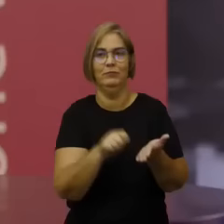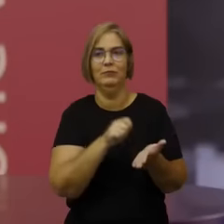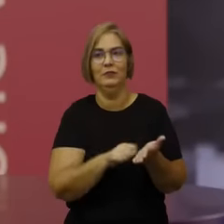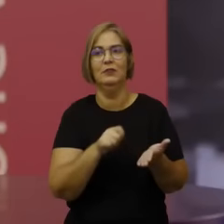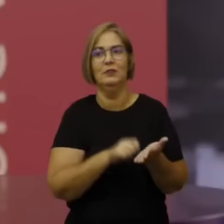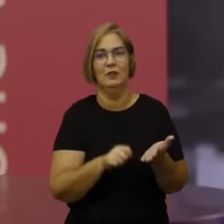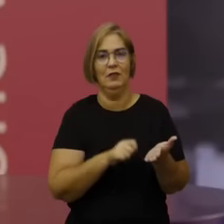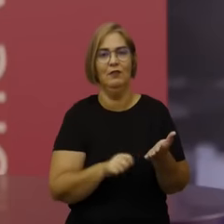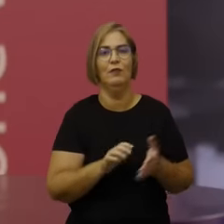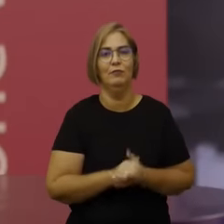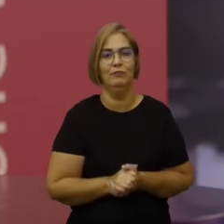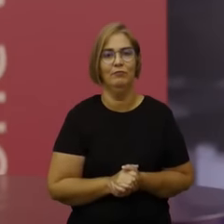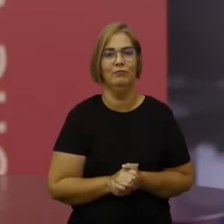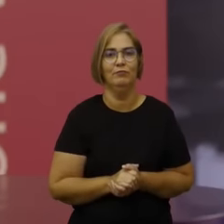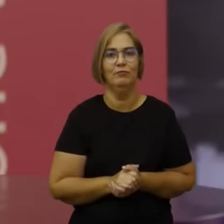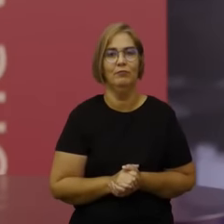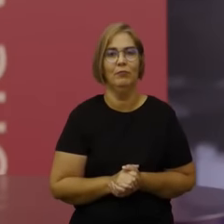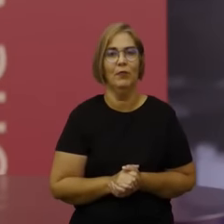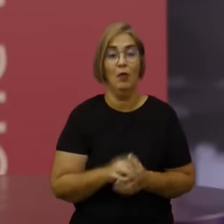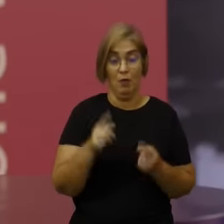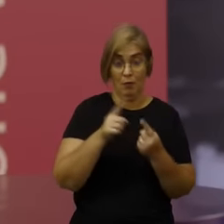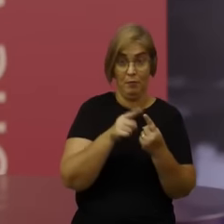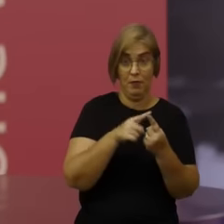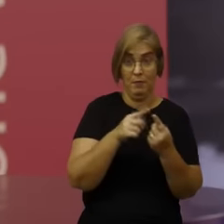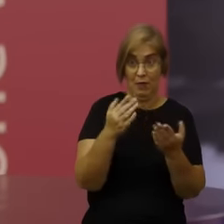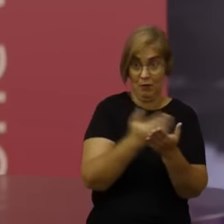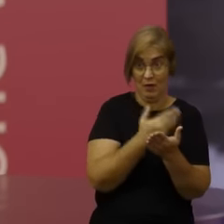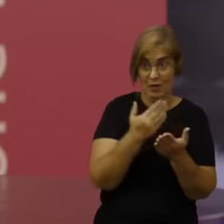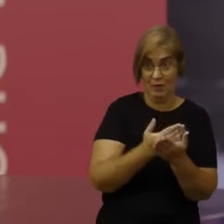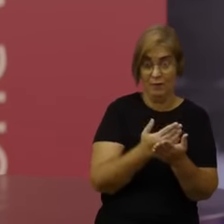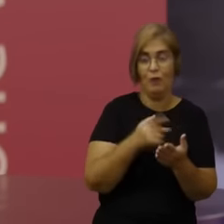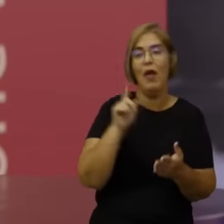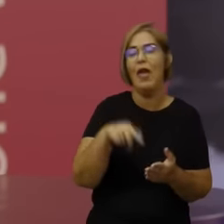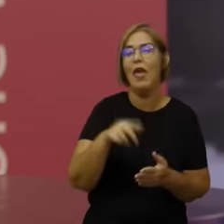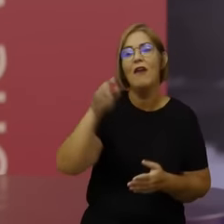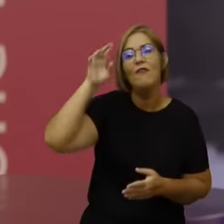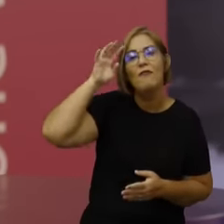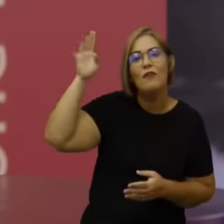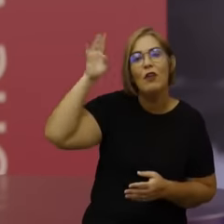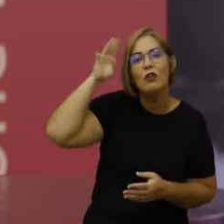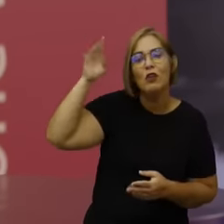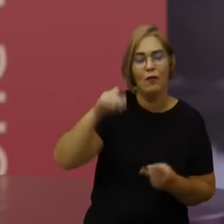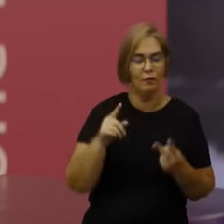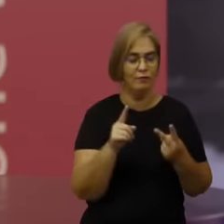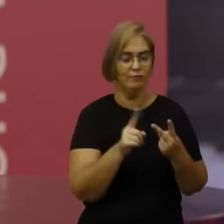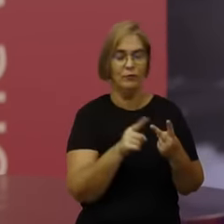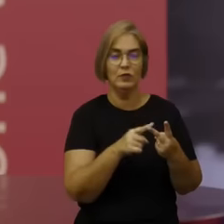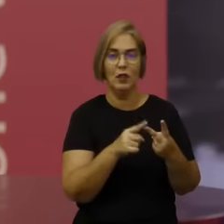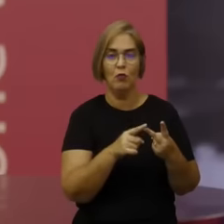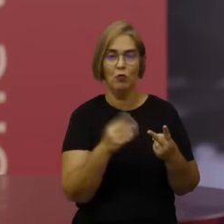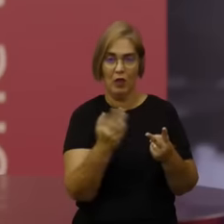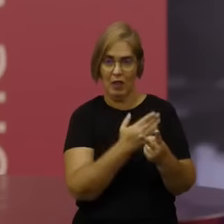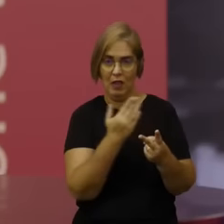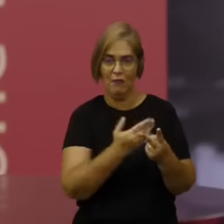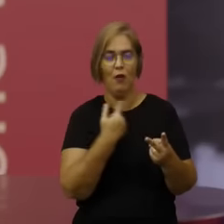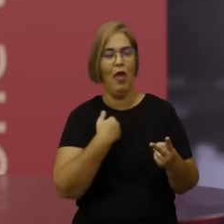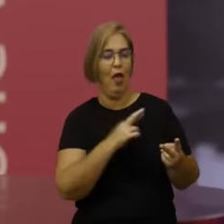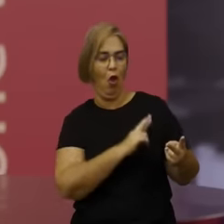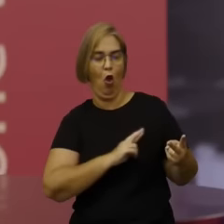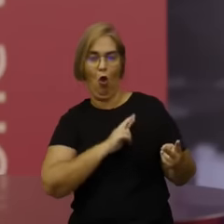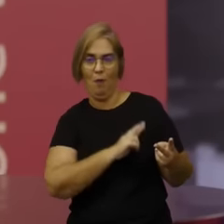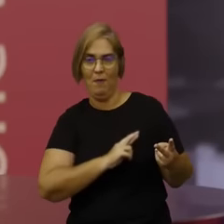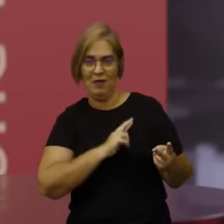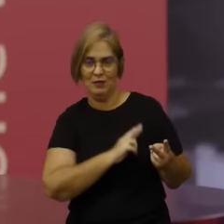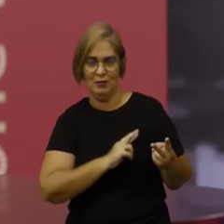ensaio filosófico. O estrangeiro é um pequeno romance e